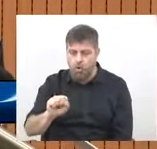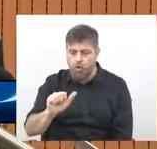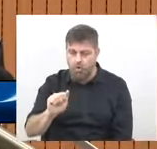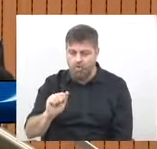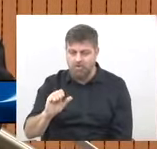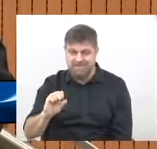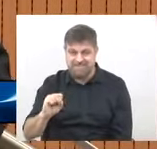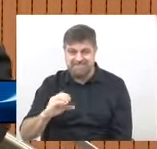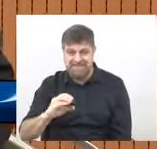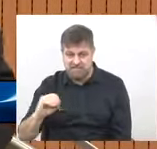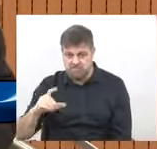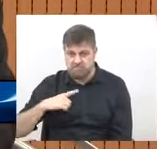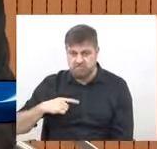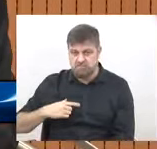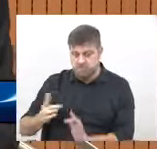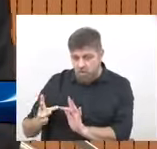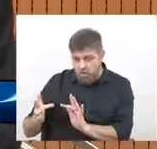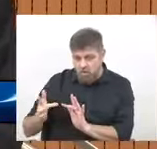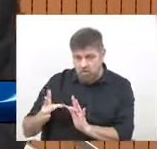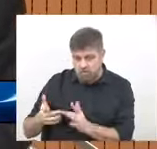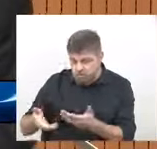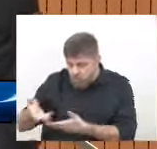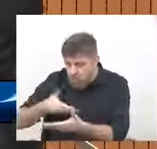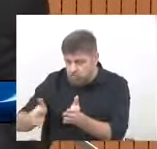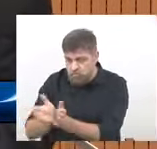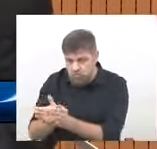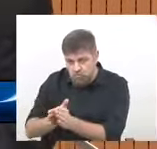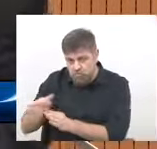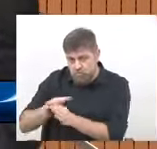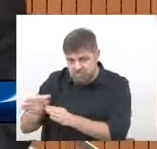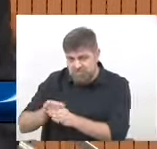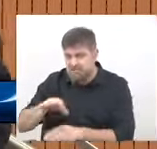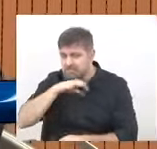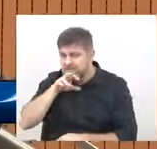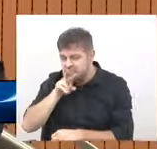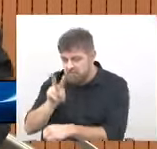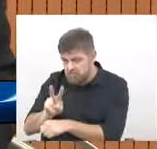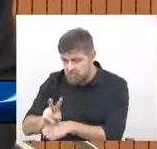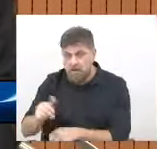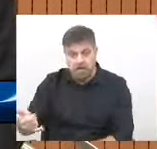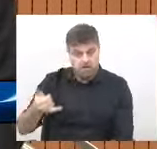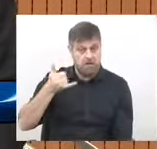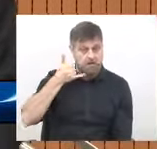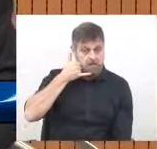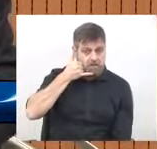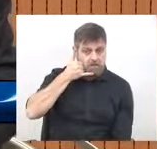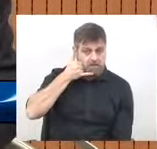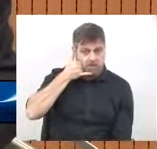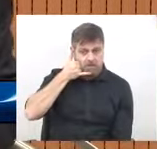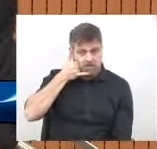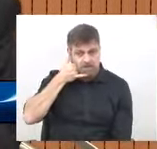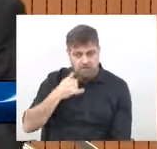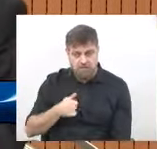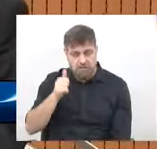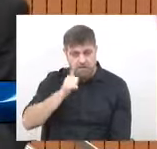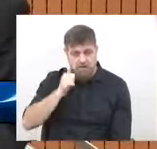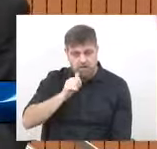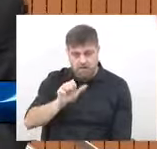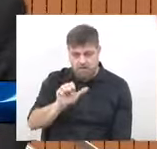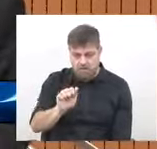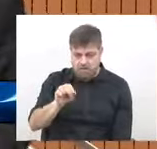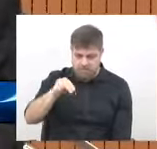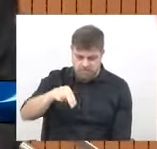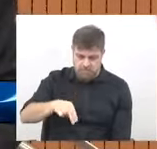com o Conselho de Defesa dos Animais, acabei de receber um telefonema da Angélica e de